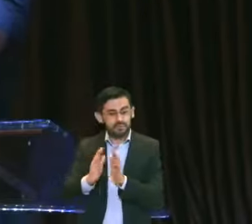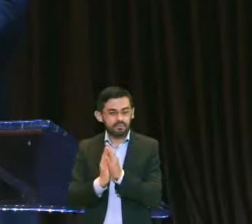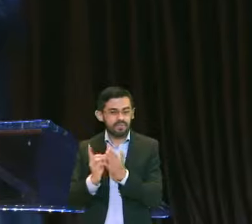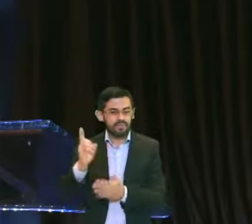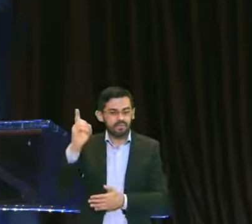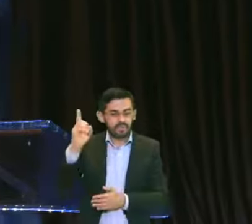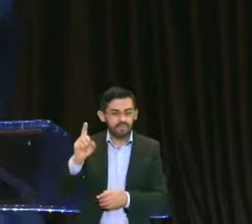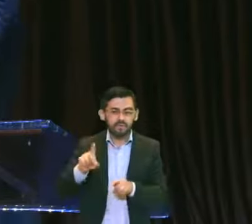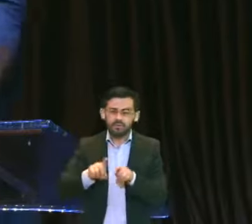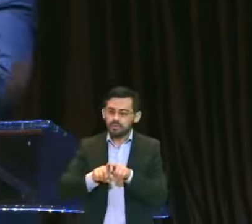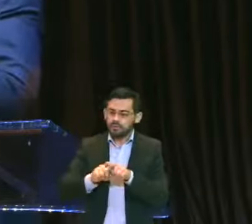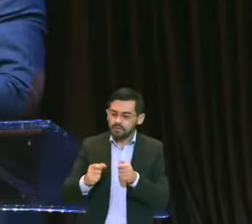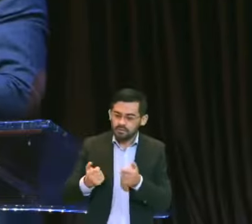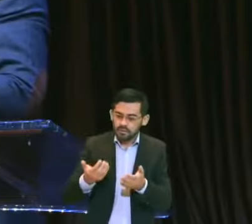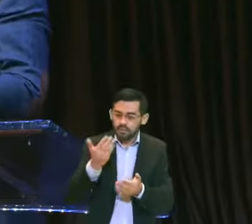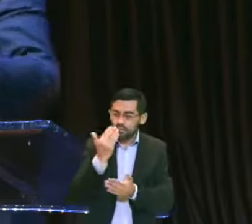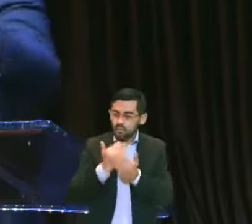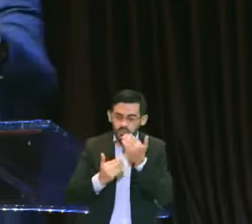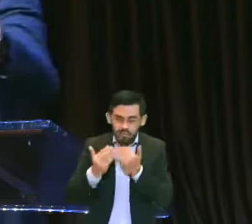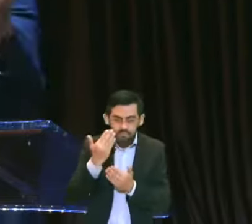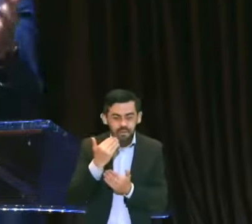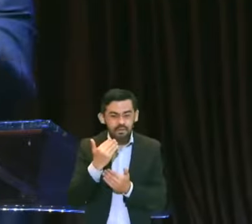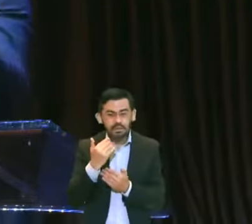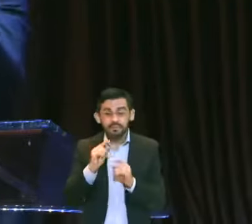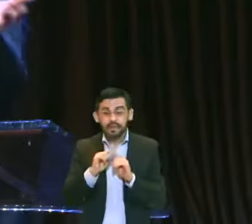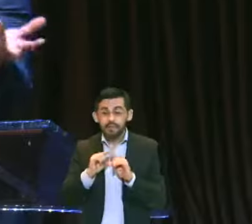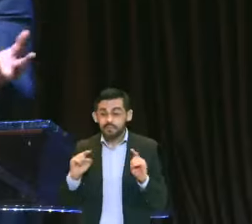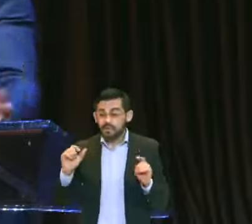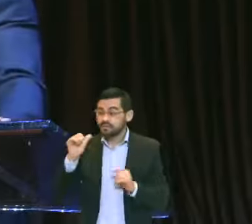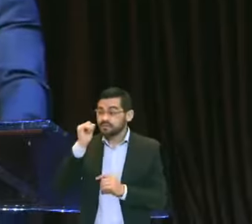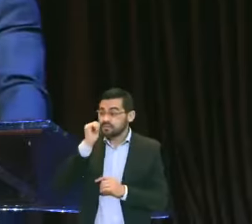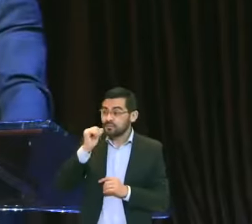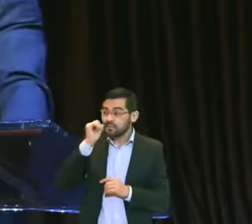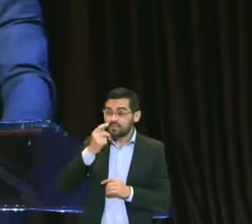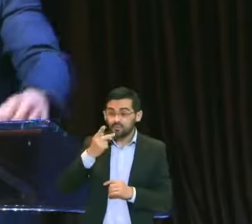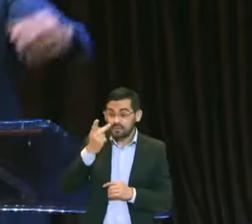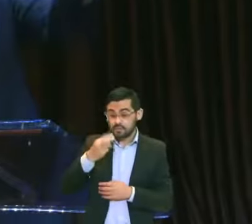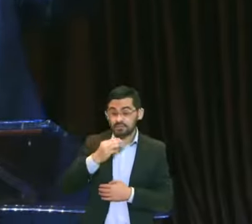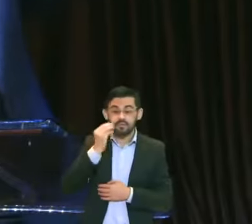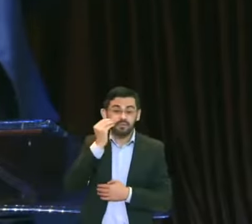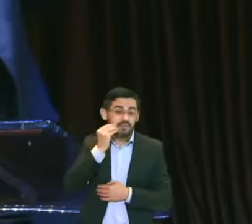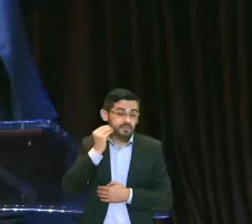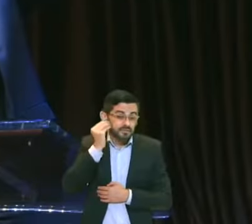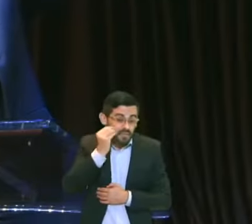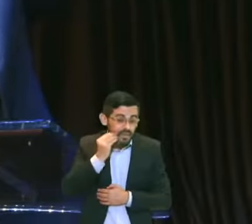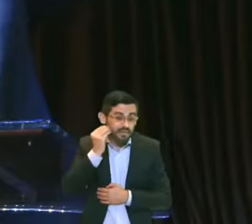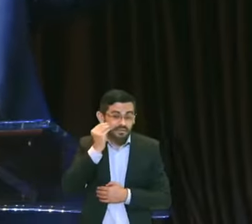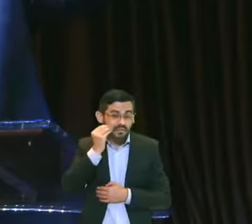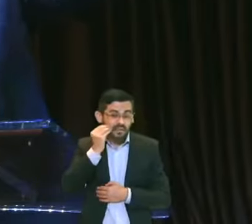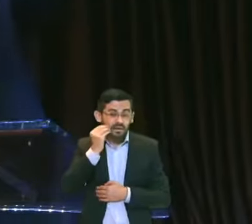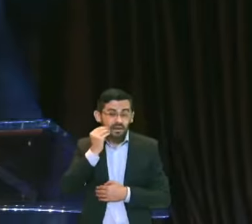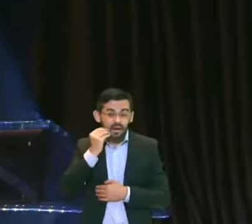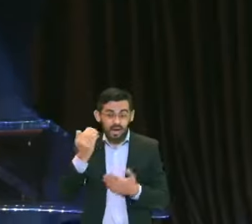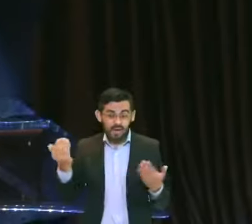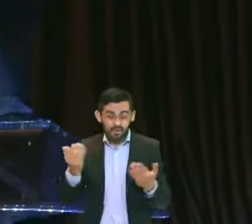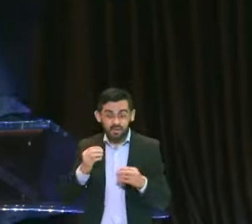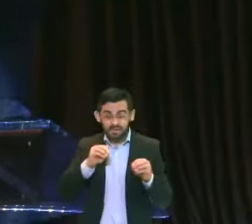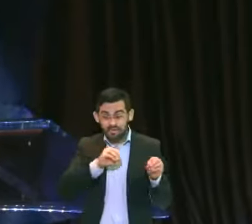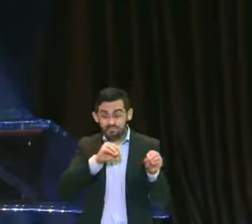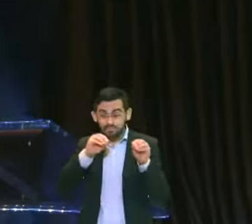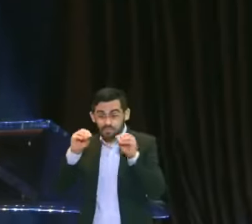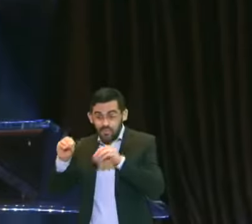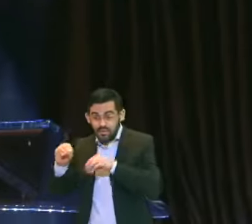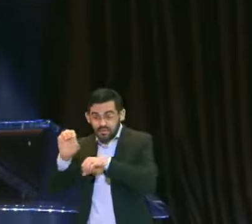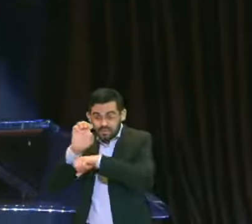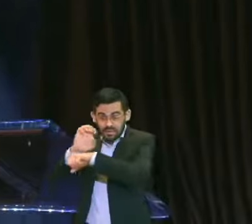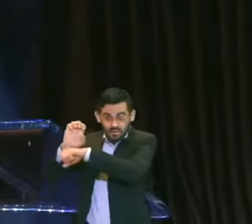Deus, levando comida para essas crianças. Ela foi falando das experiências. Meninos que hoje estão na Europa, meninos que são